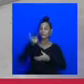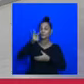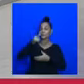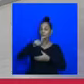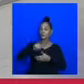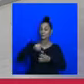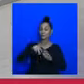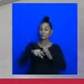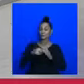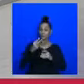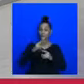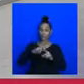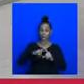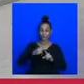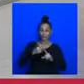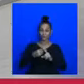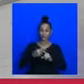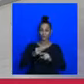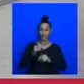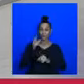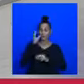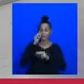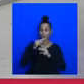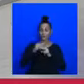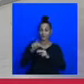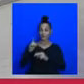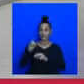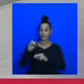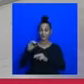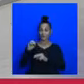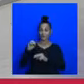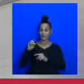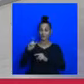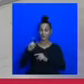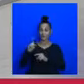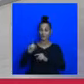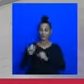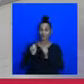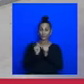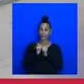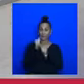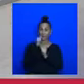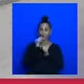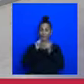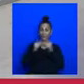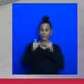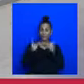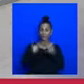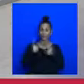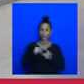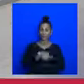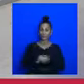Globo para o segundo sorteio da dupla Sena. Diogo, nosso colega da Caixa, por favor. Ellen, nossa garota da sorte.